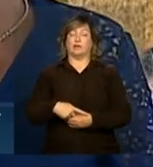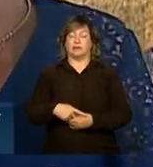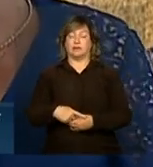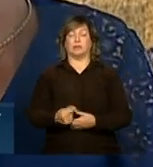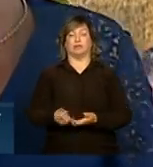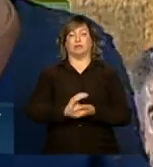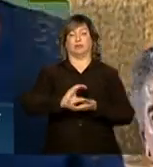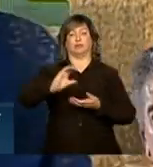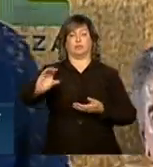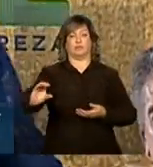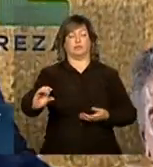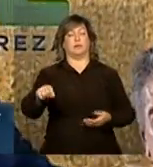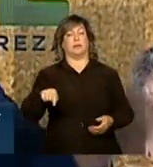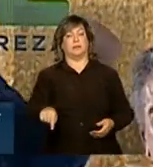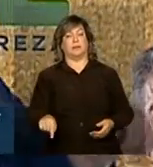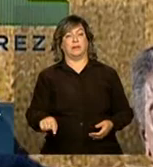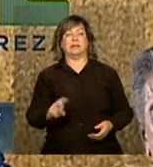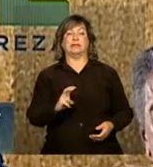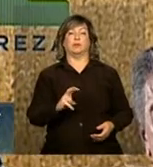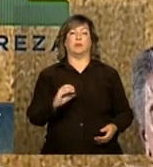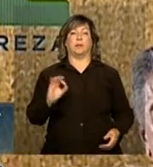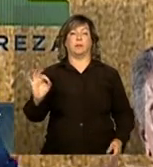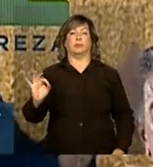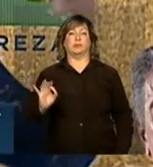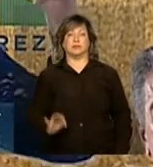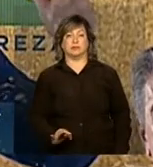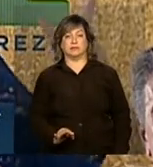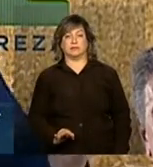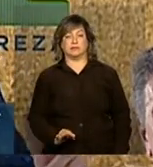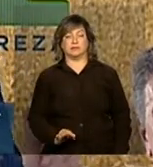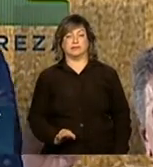75% dos royalties de petróleo e 50%